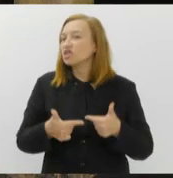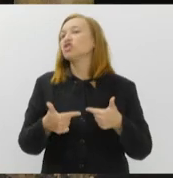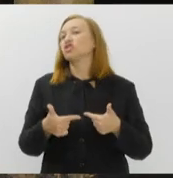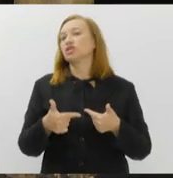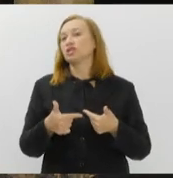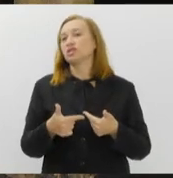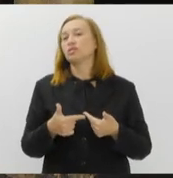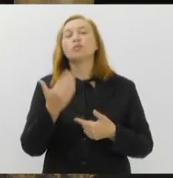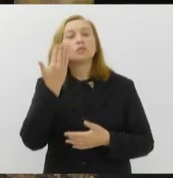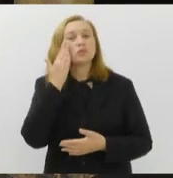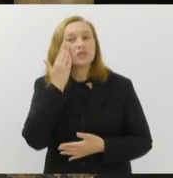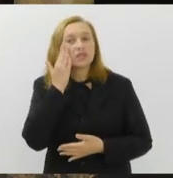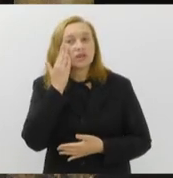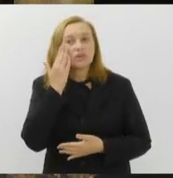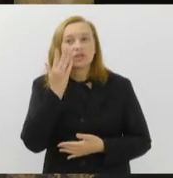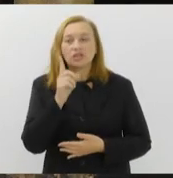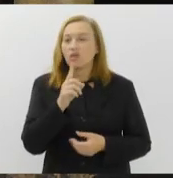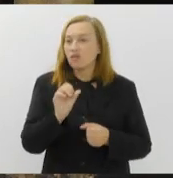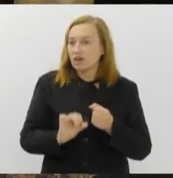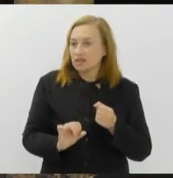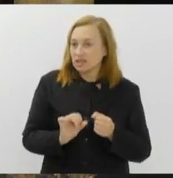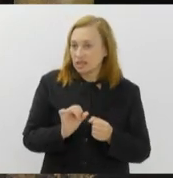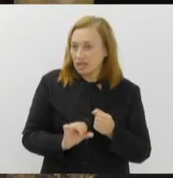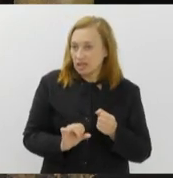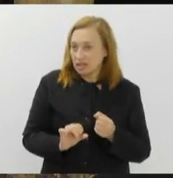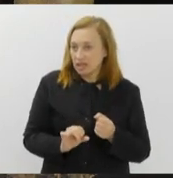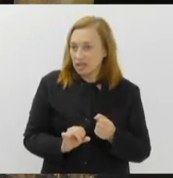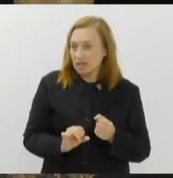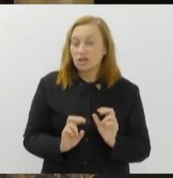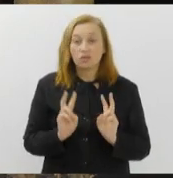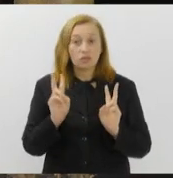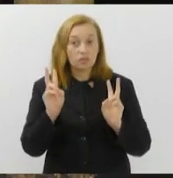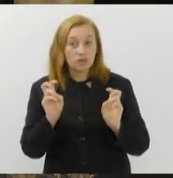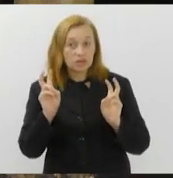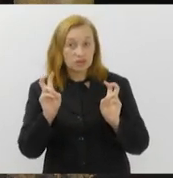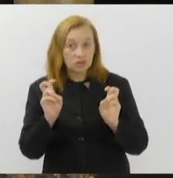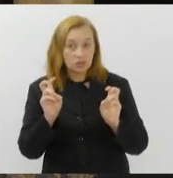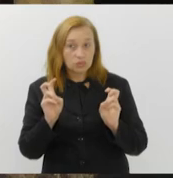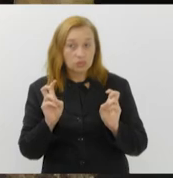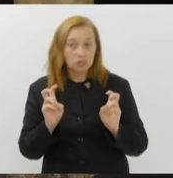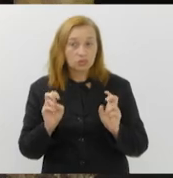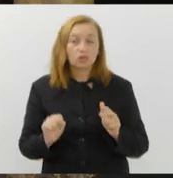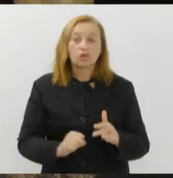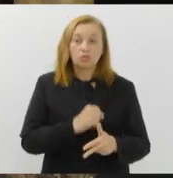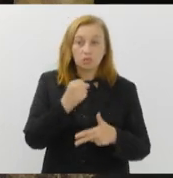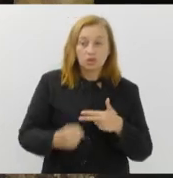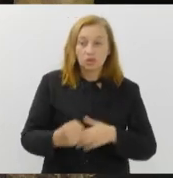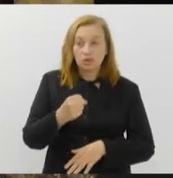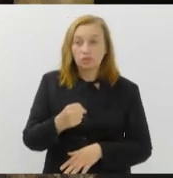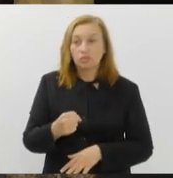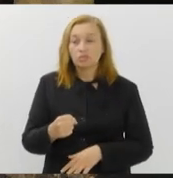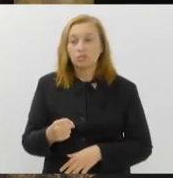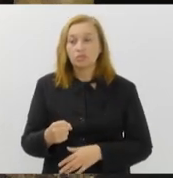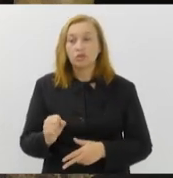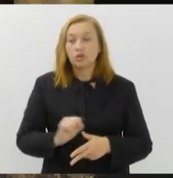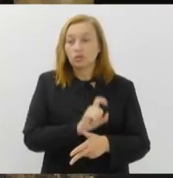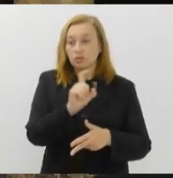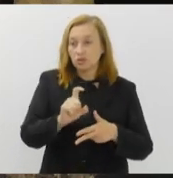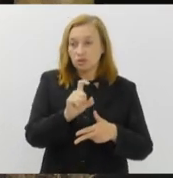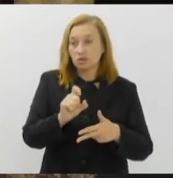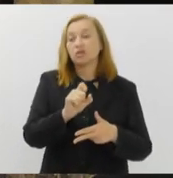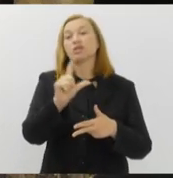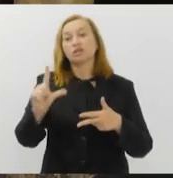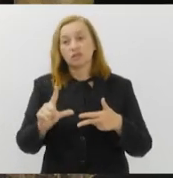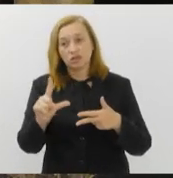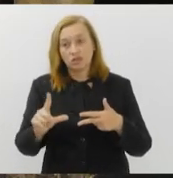Essa compreensão de que não fazer algo nessa matéria, o poder público, né? O Estado, o executivo, ou fazer de